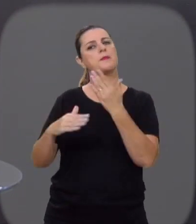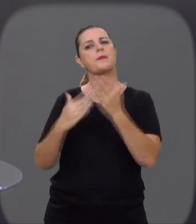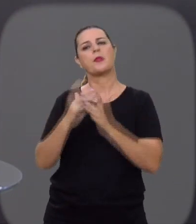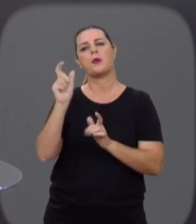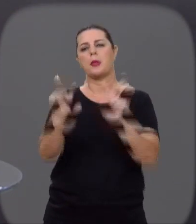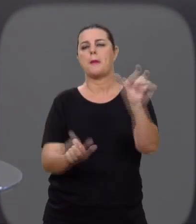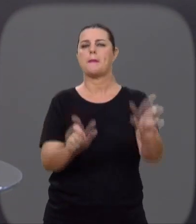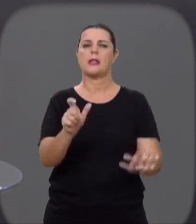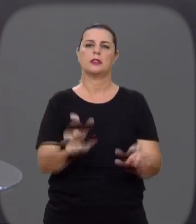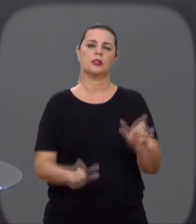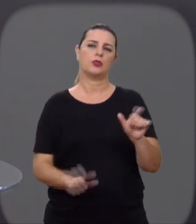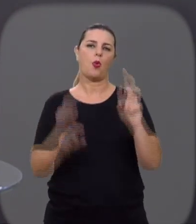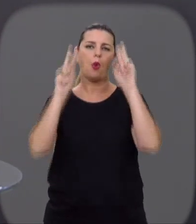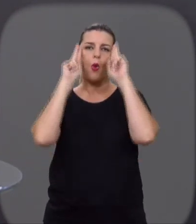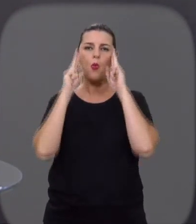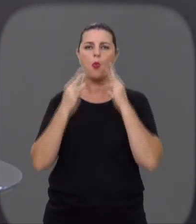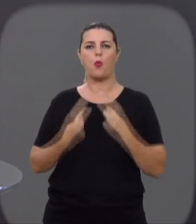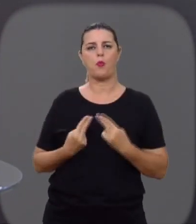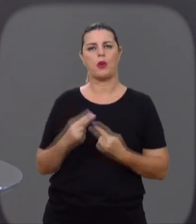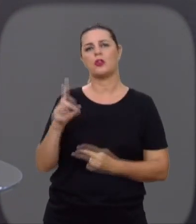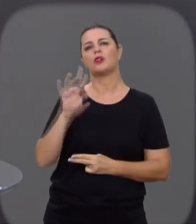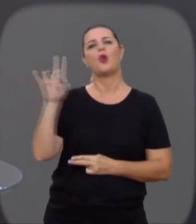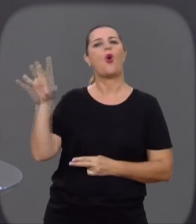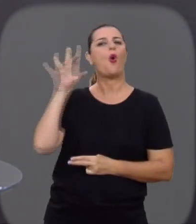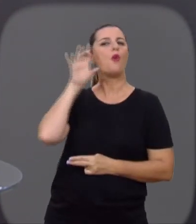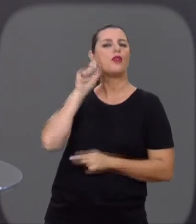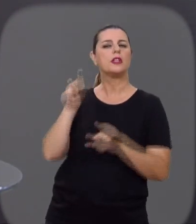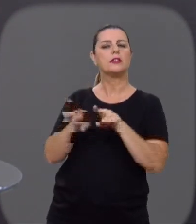não somente de nós ouvintes, mas da